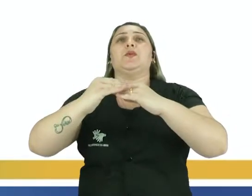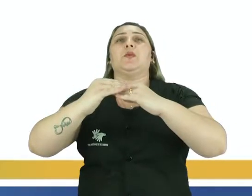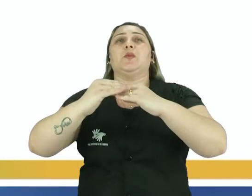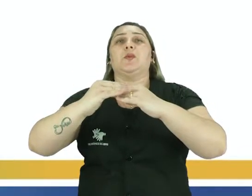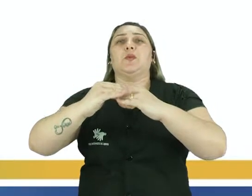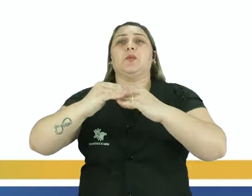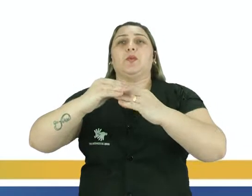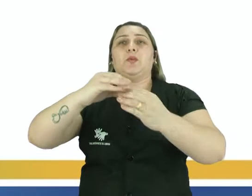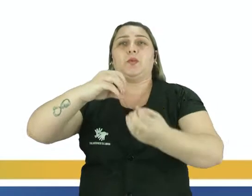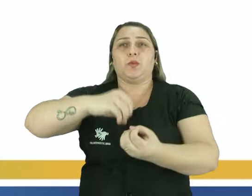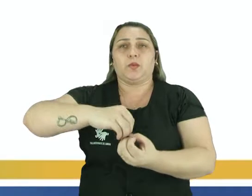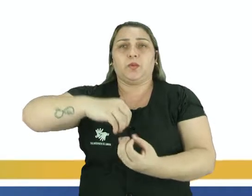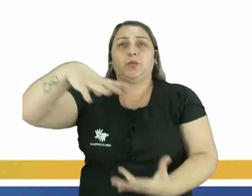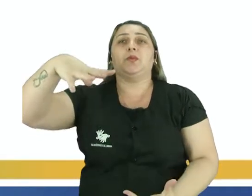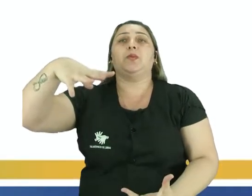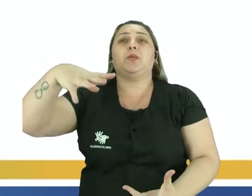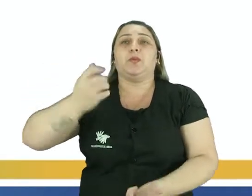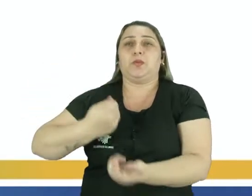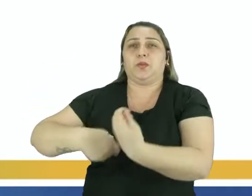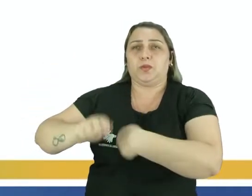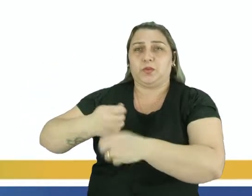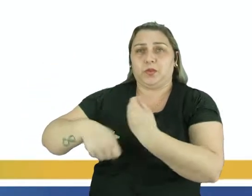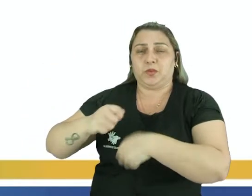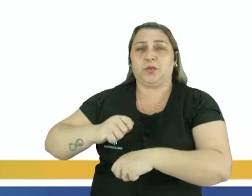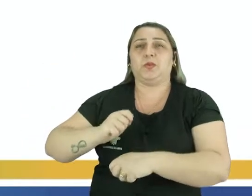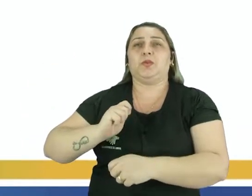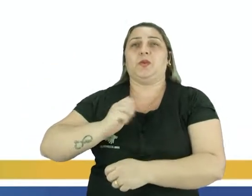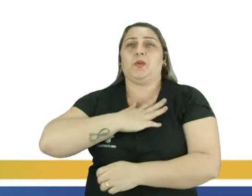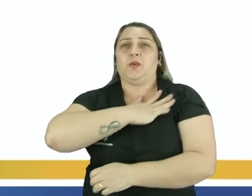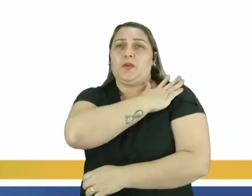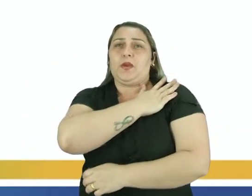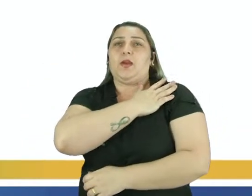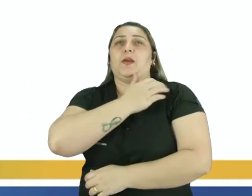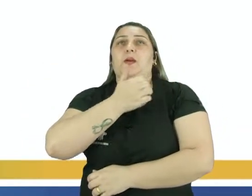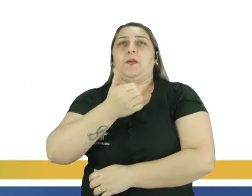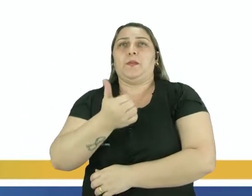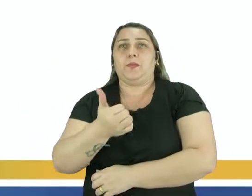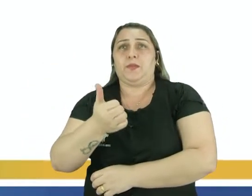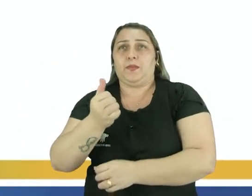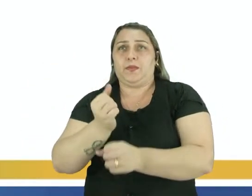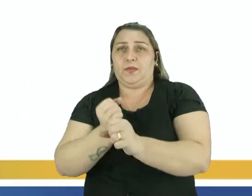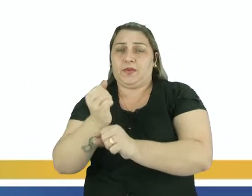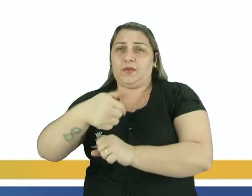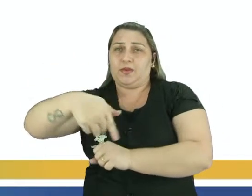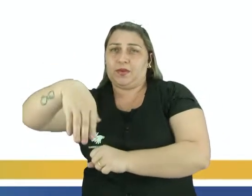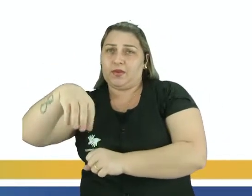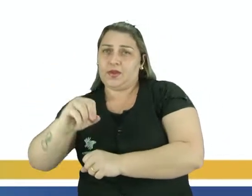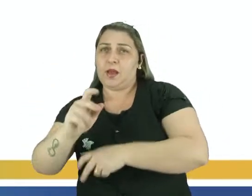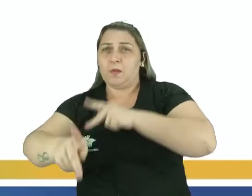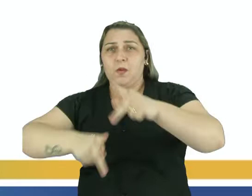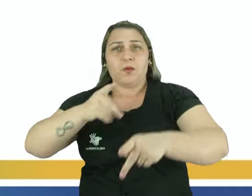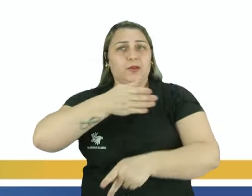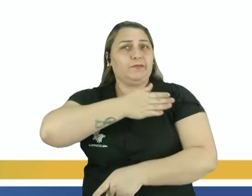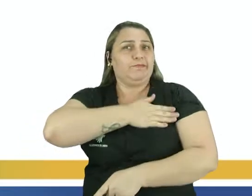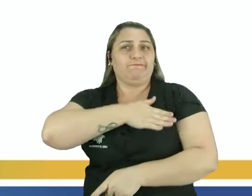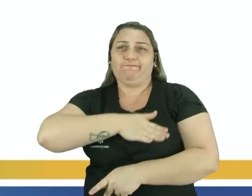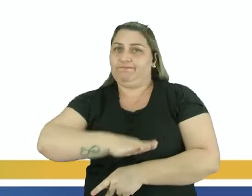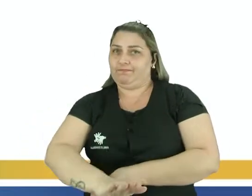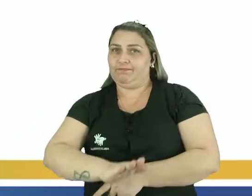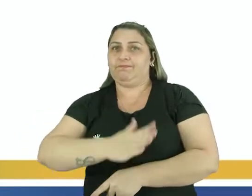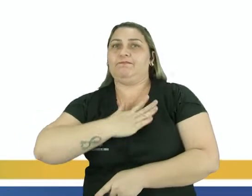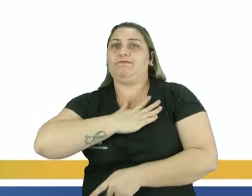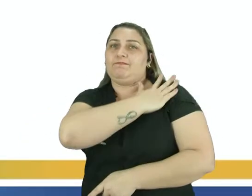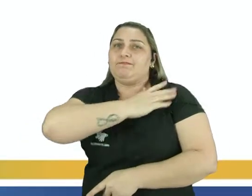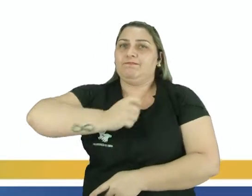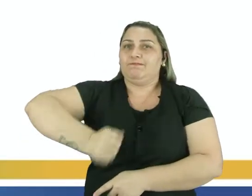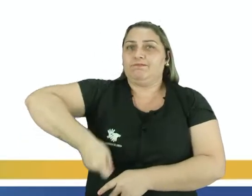milagre econômico promovido pelos militares nos anos 70, a população passou a mostrar sinais de descontentamento com o regime militar, mas